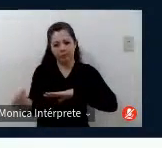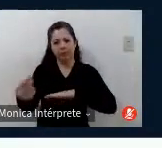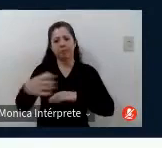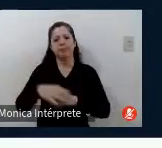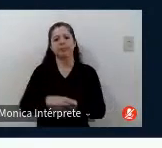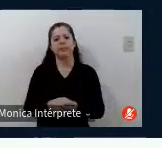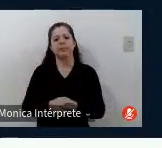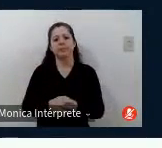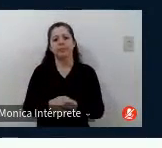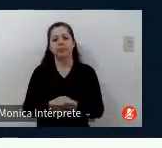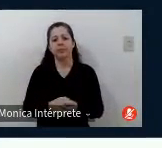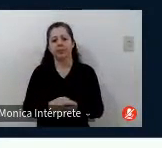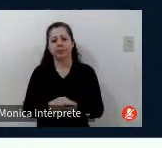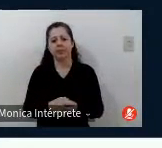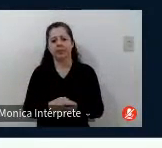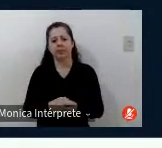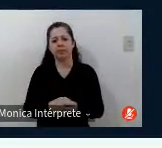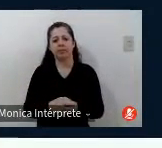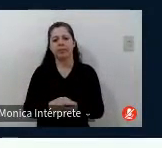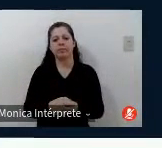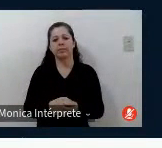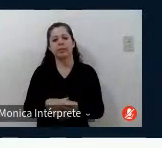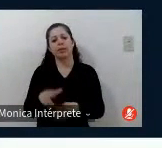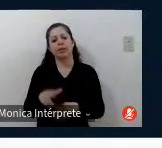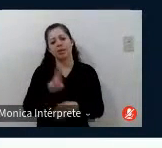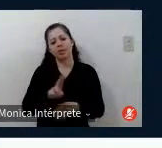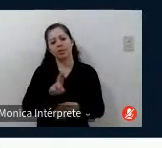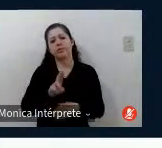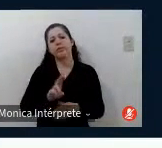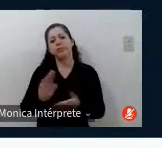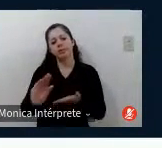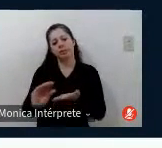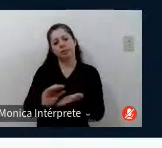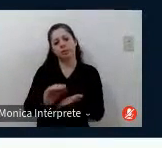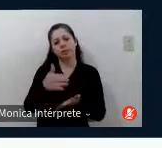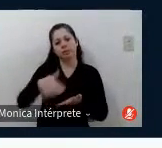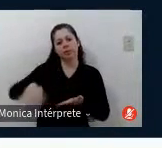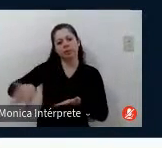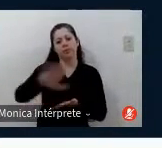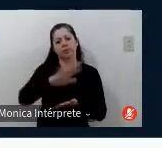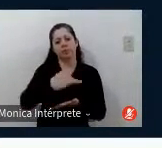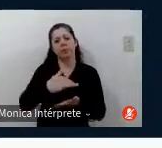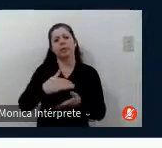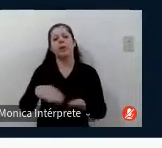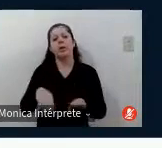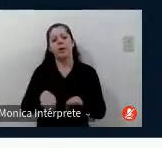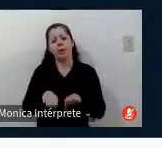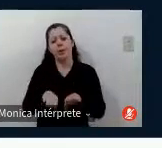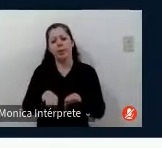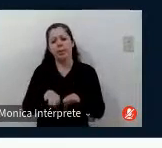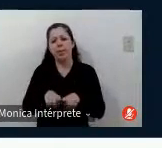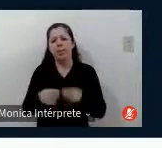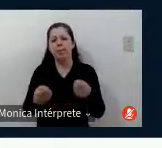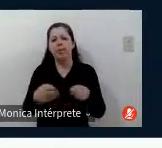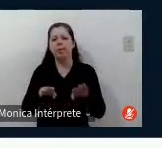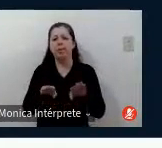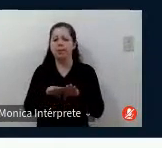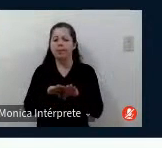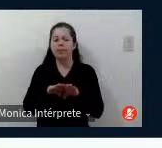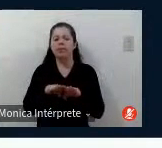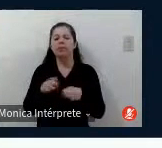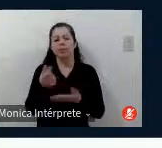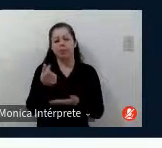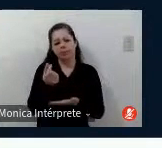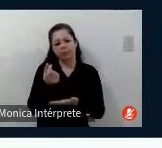Com a utilização do orçamento geral, né, mas também outros recursos externos, né,